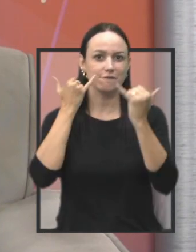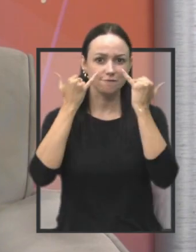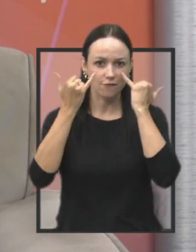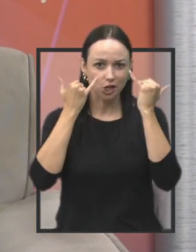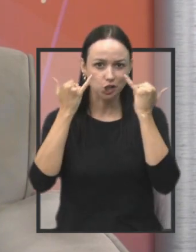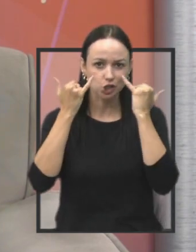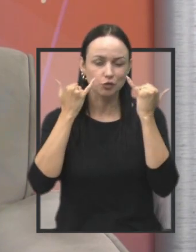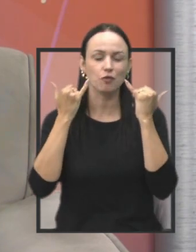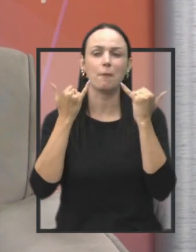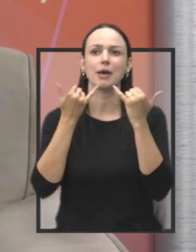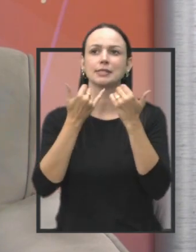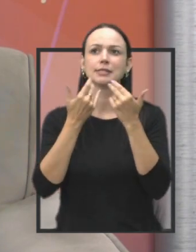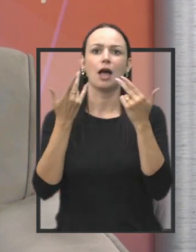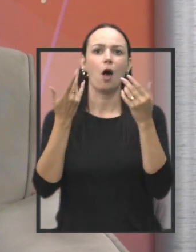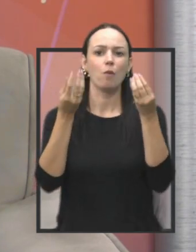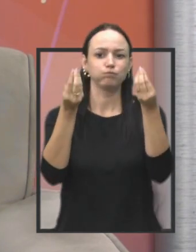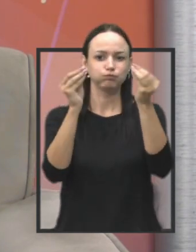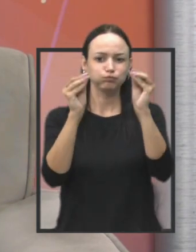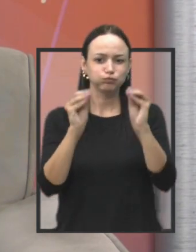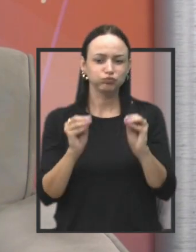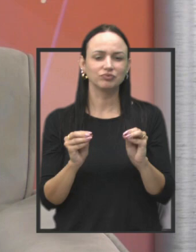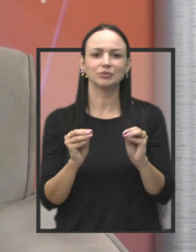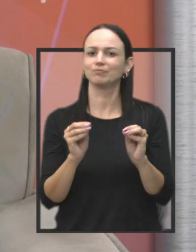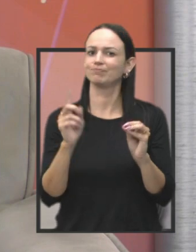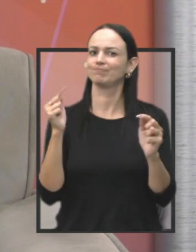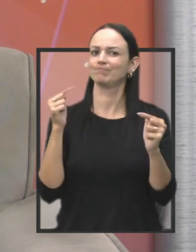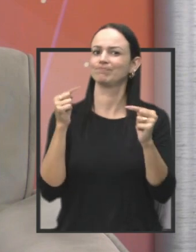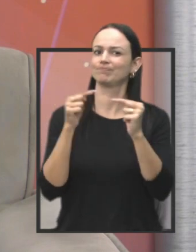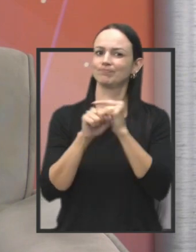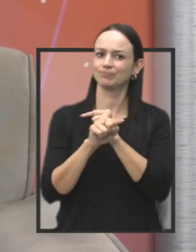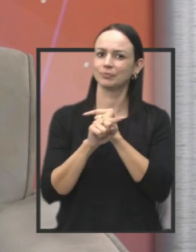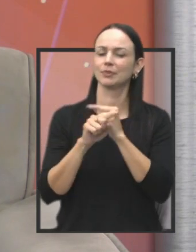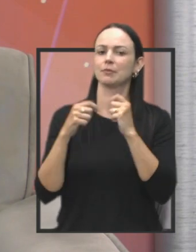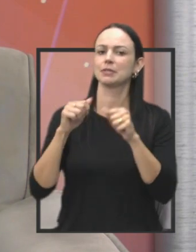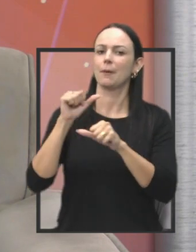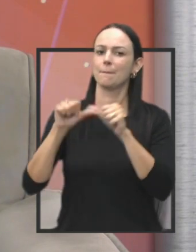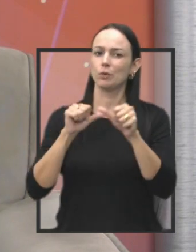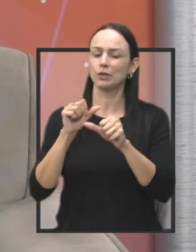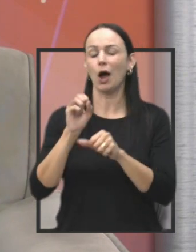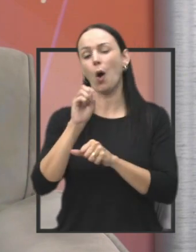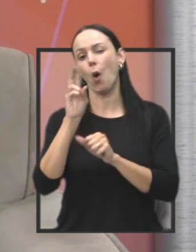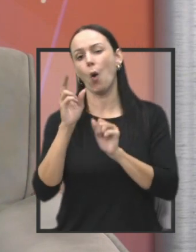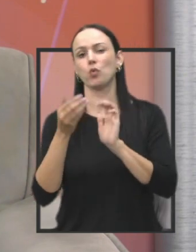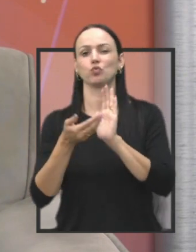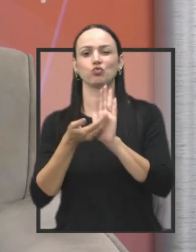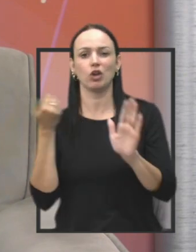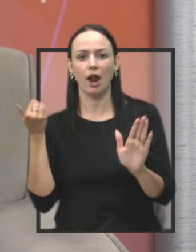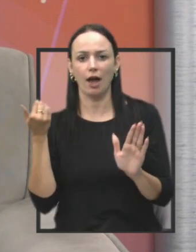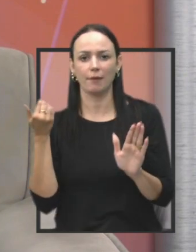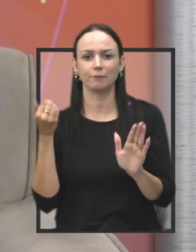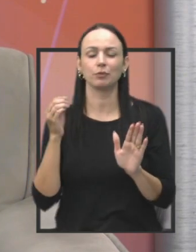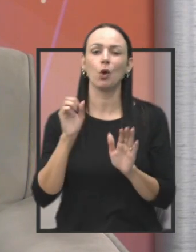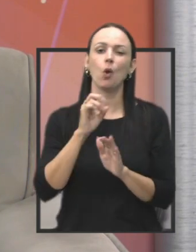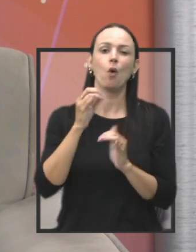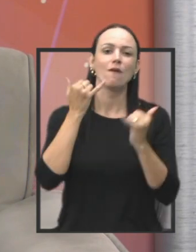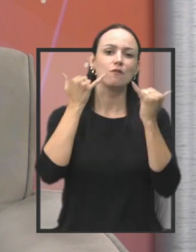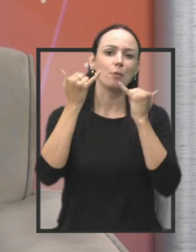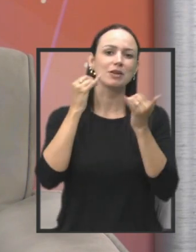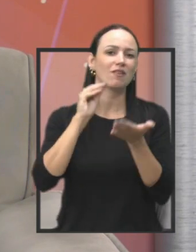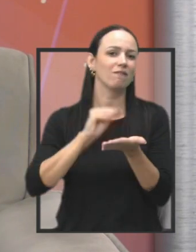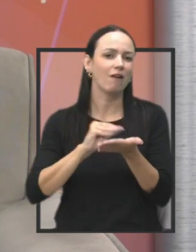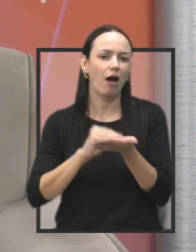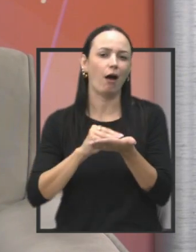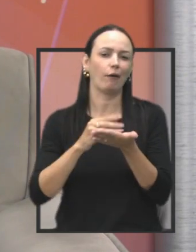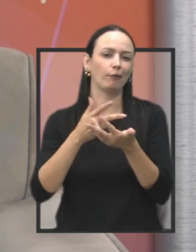informação que não procede, que ele precisa alterar ou até excluir, ou pode vir informação divergente, ou